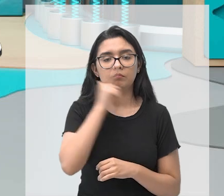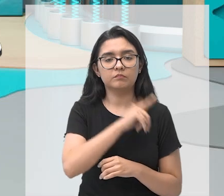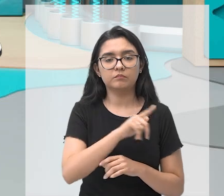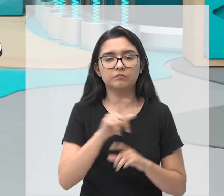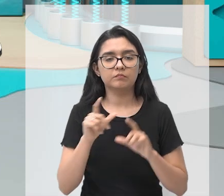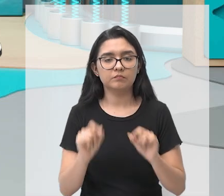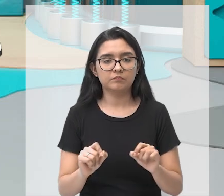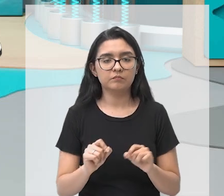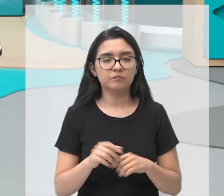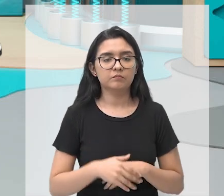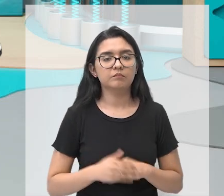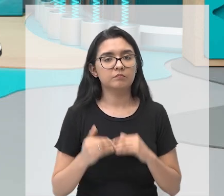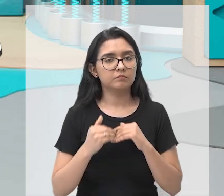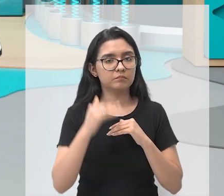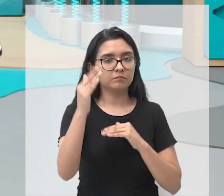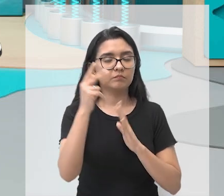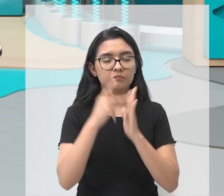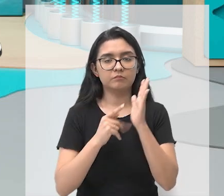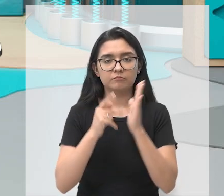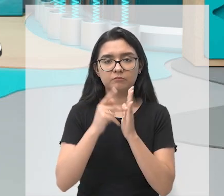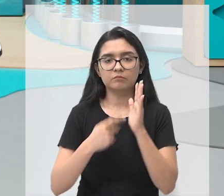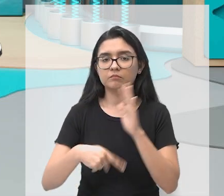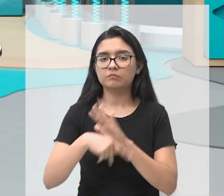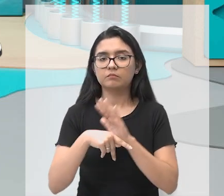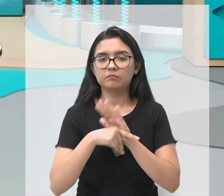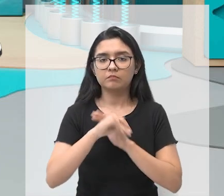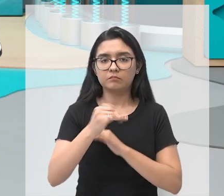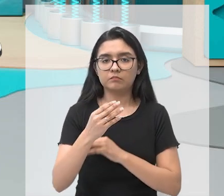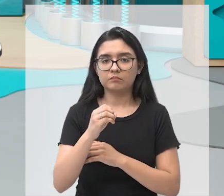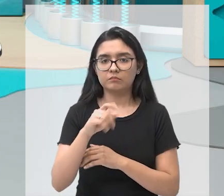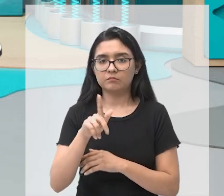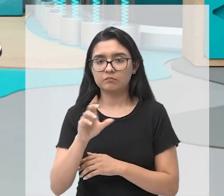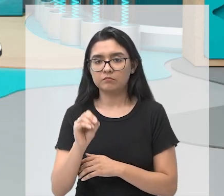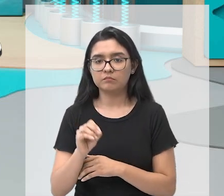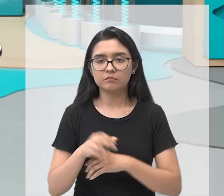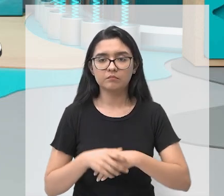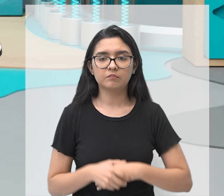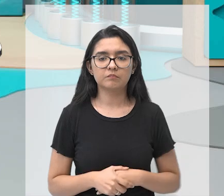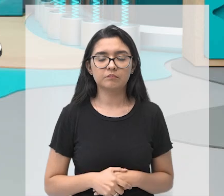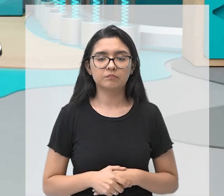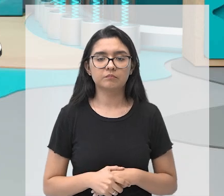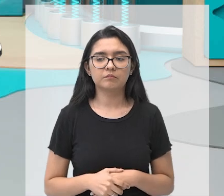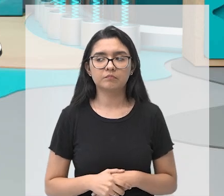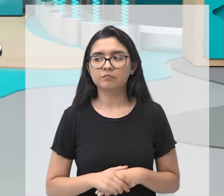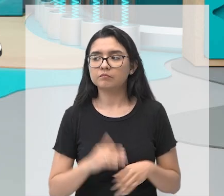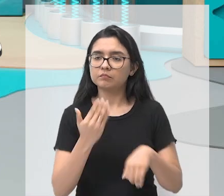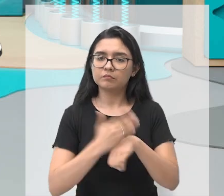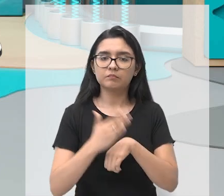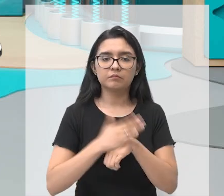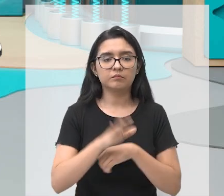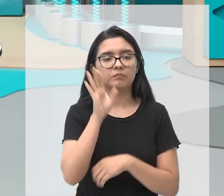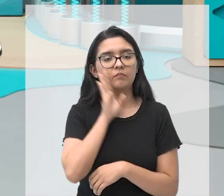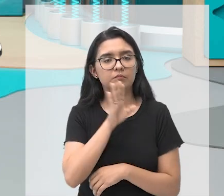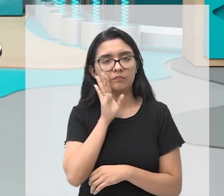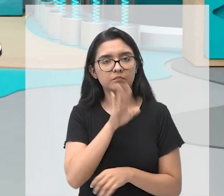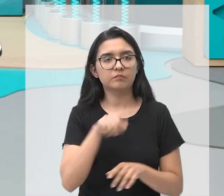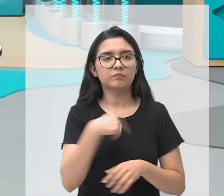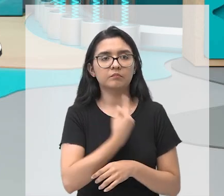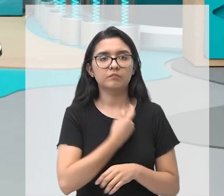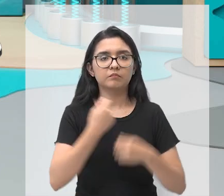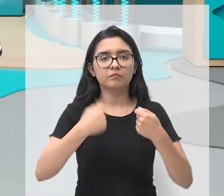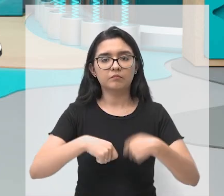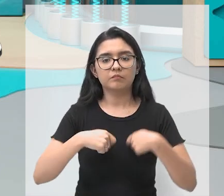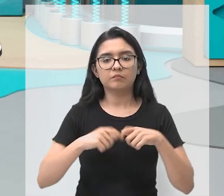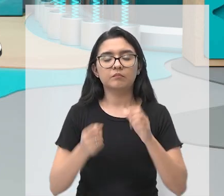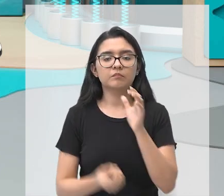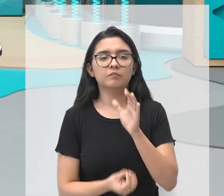conseguir conquistar mais pontos ali no jogo. A gente é uma prática tão legal que a gente